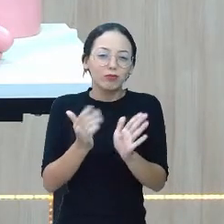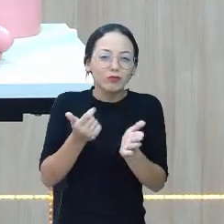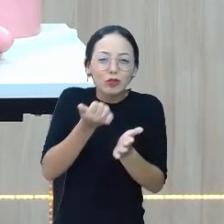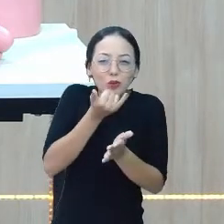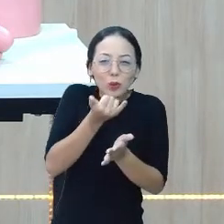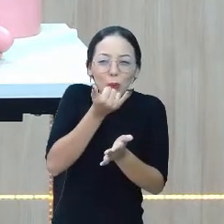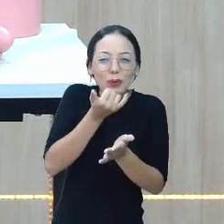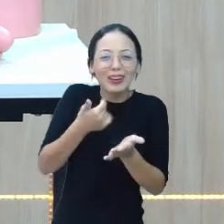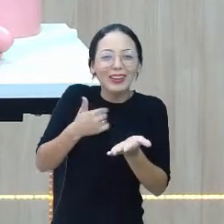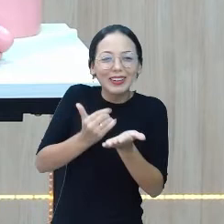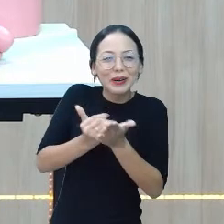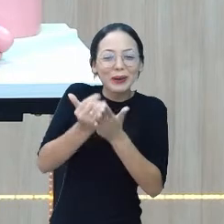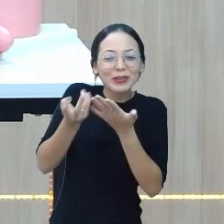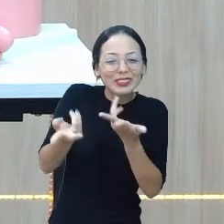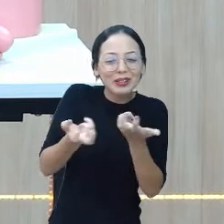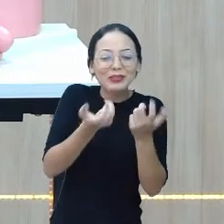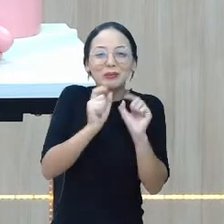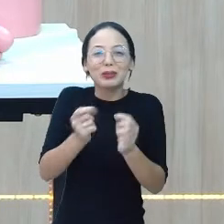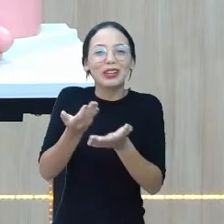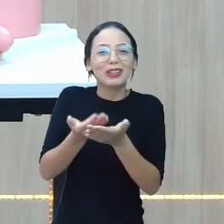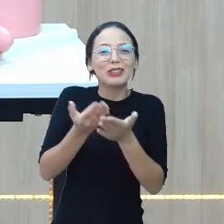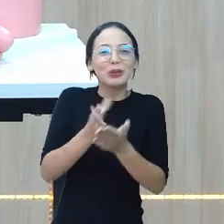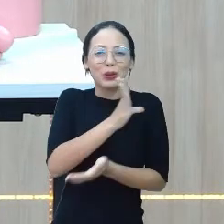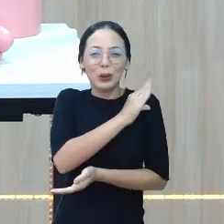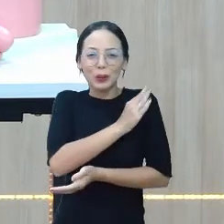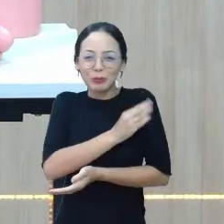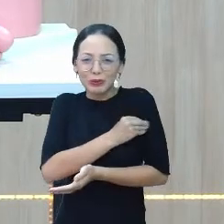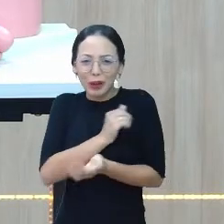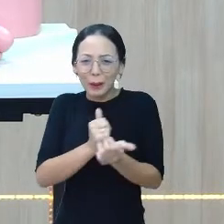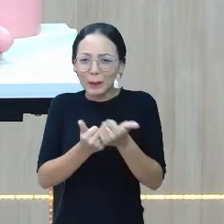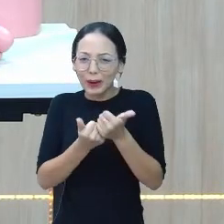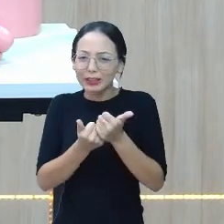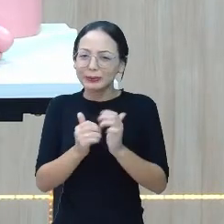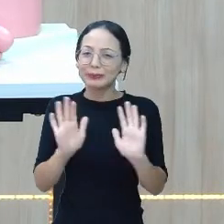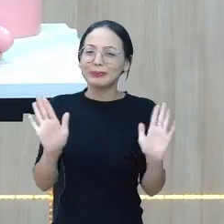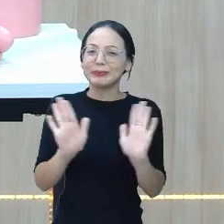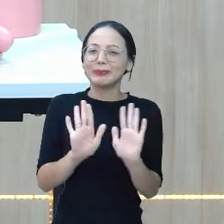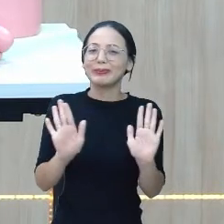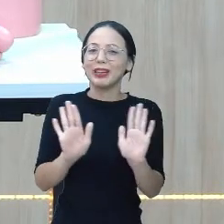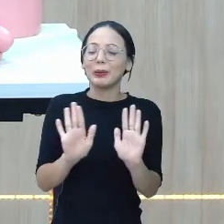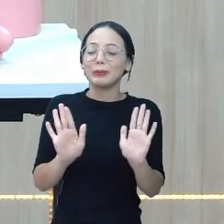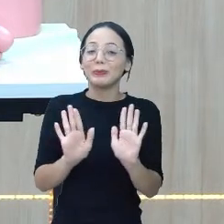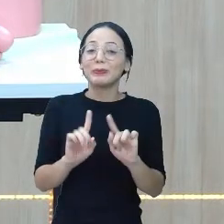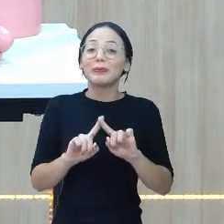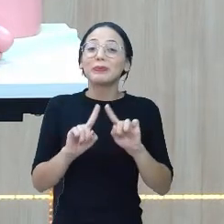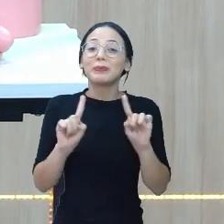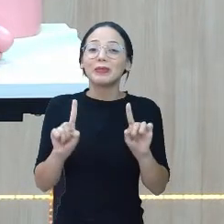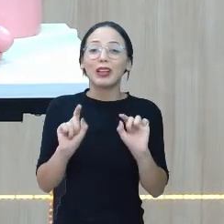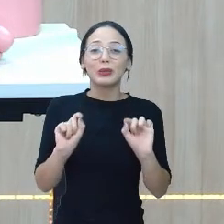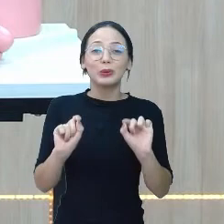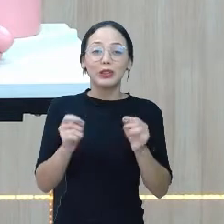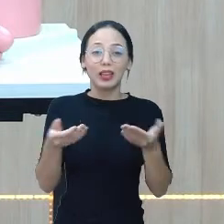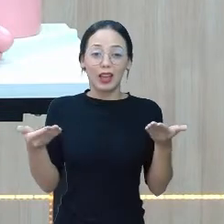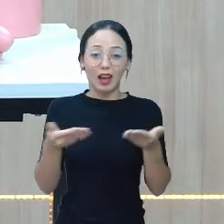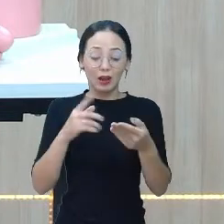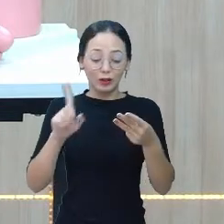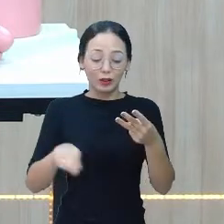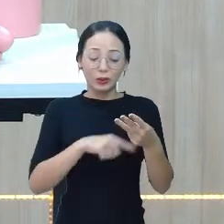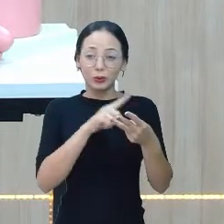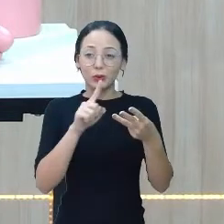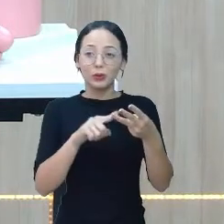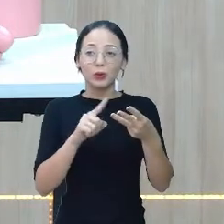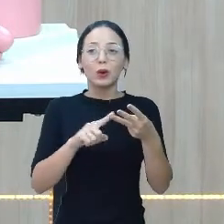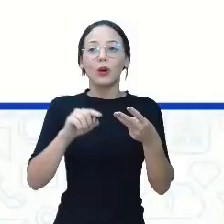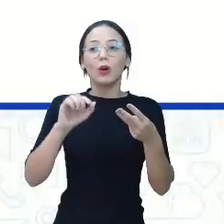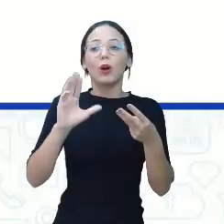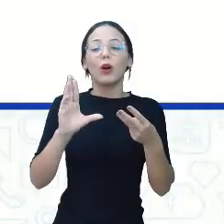ver que o estudo dos músculos não vai apoiar vocês, viu? Mas vamos lá. Aí agora nós vamos para o tecido